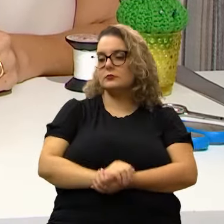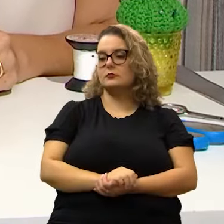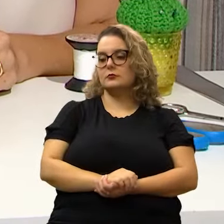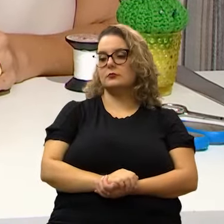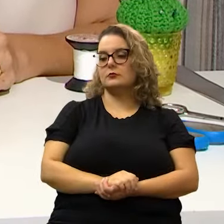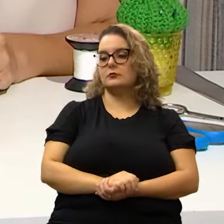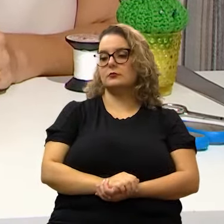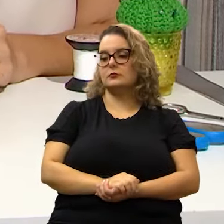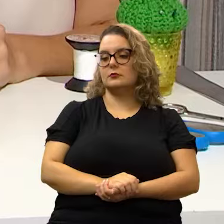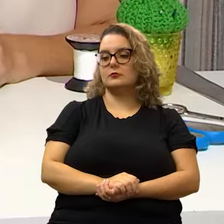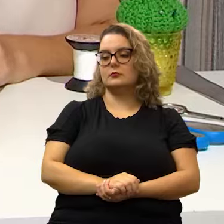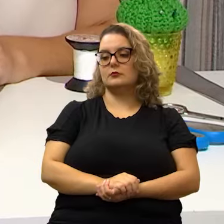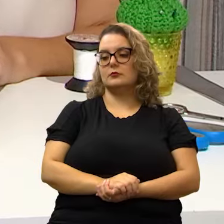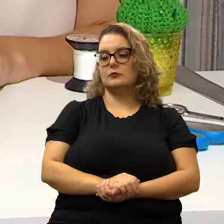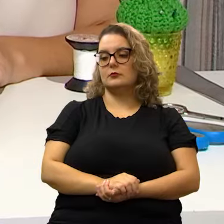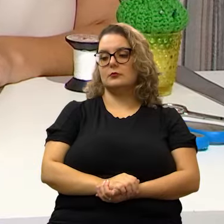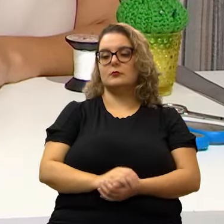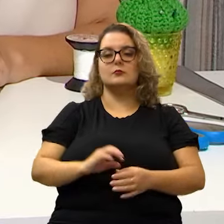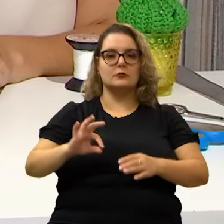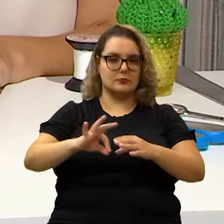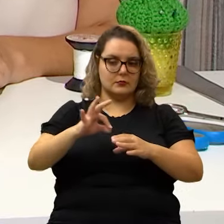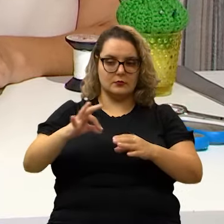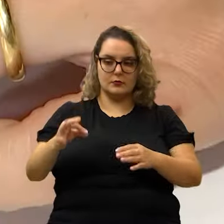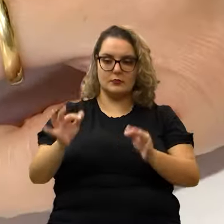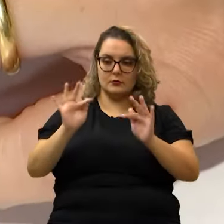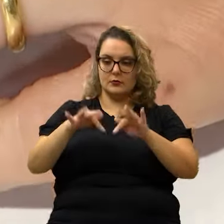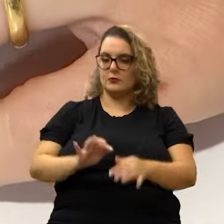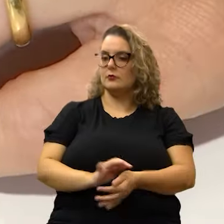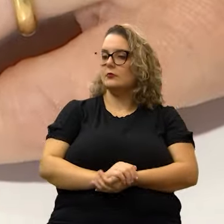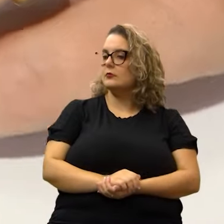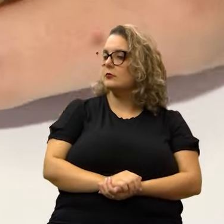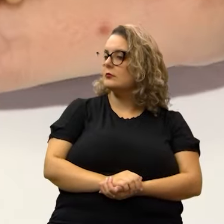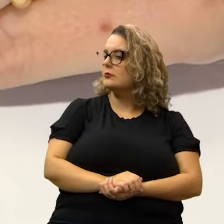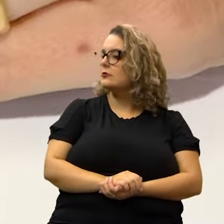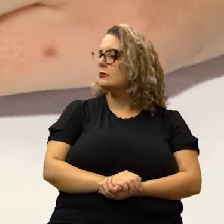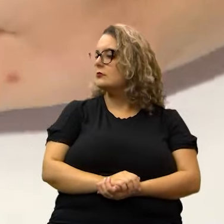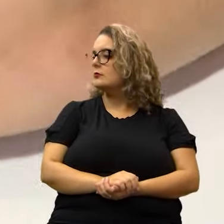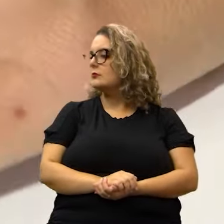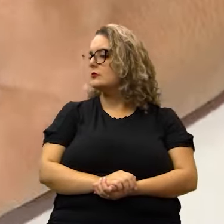Terminando, é só dar também um pontinho para finalizar.